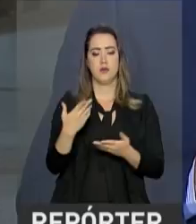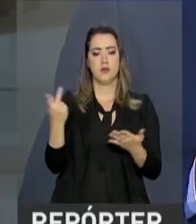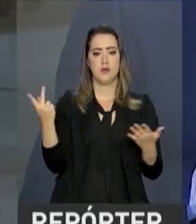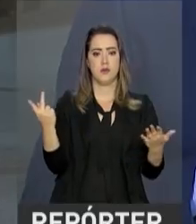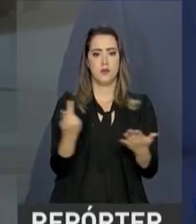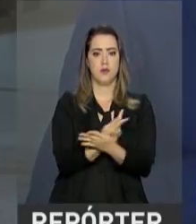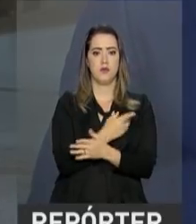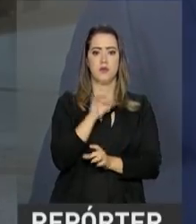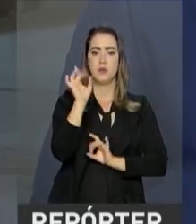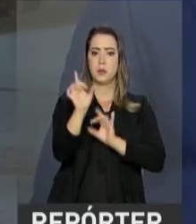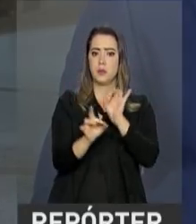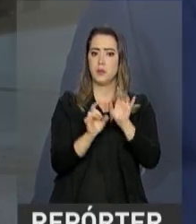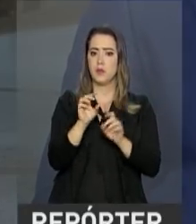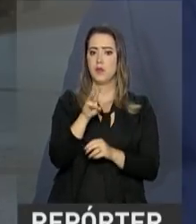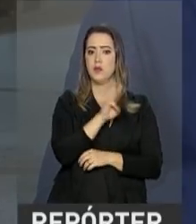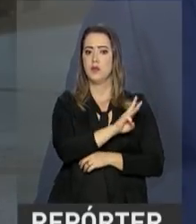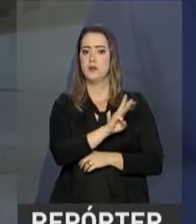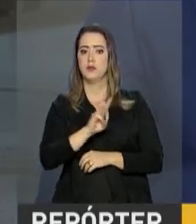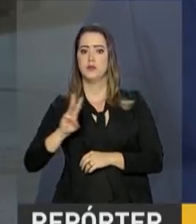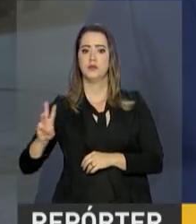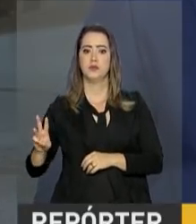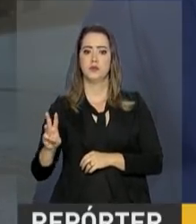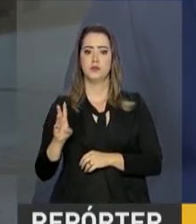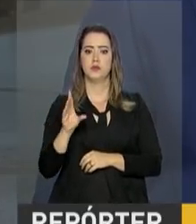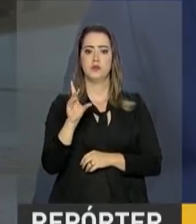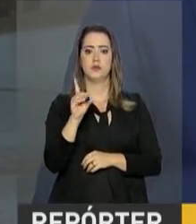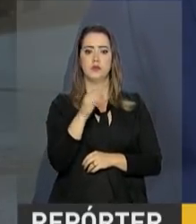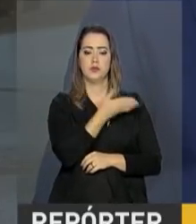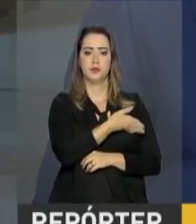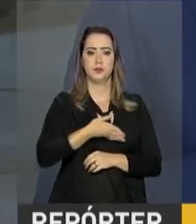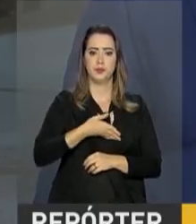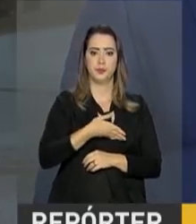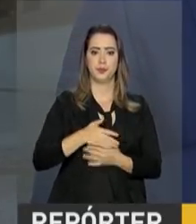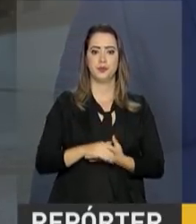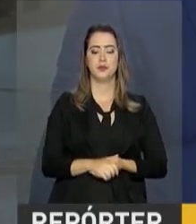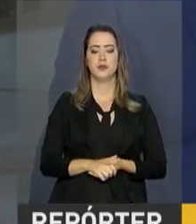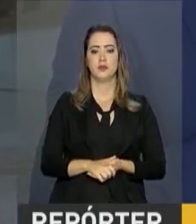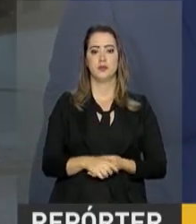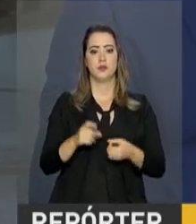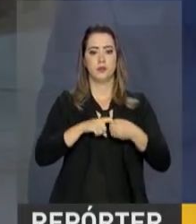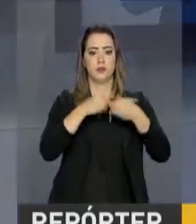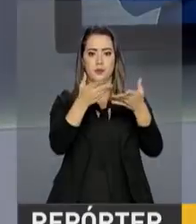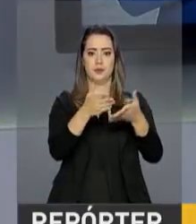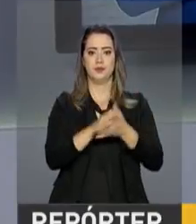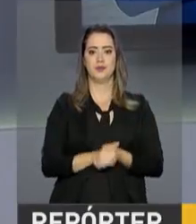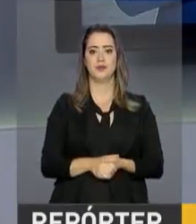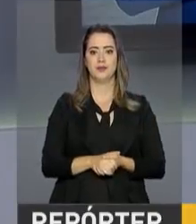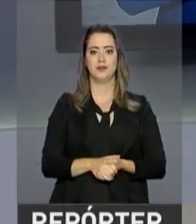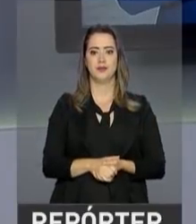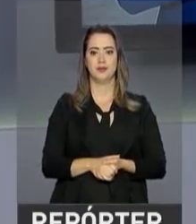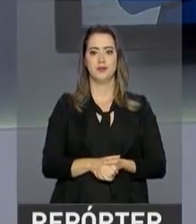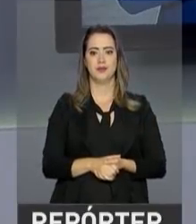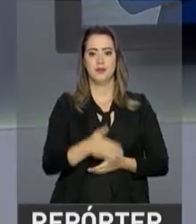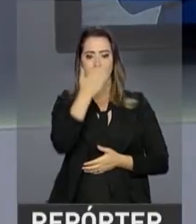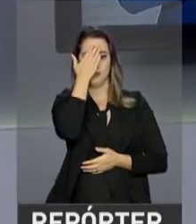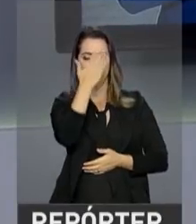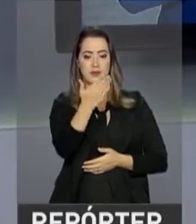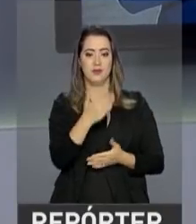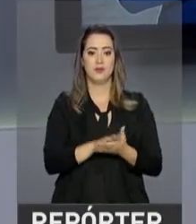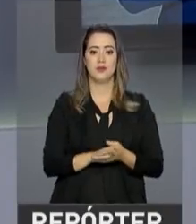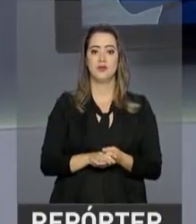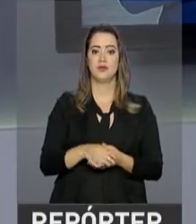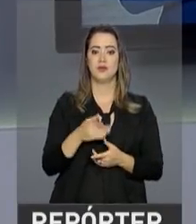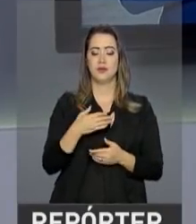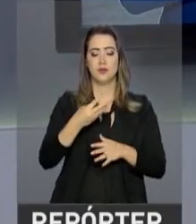exclusivamente pelo portal o ds brasil.gov.br voto com você o lisandro muito obrigada